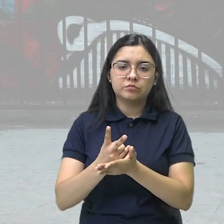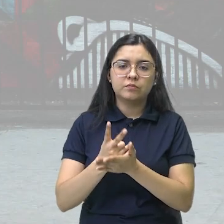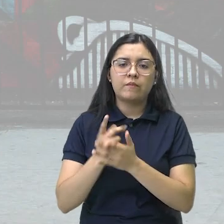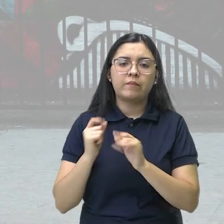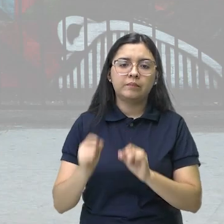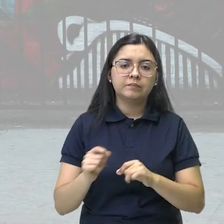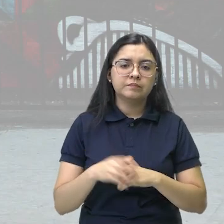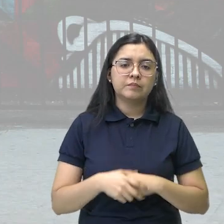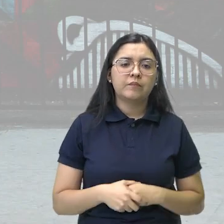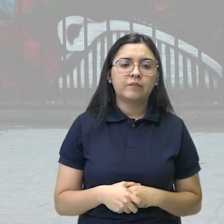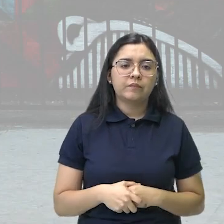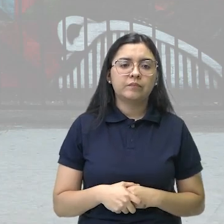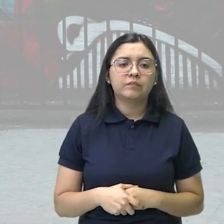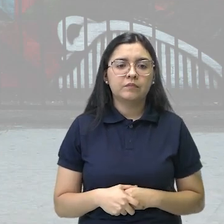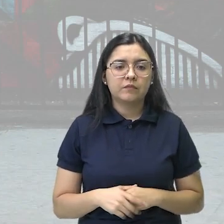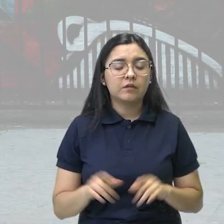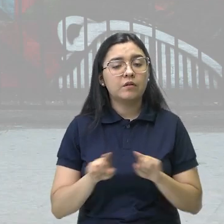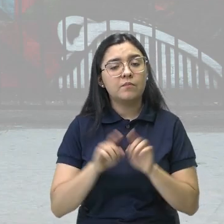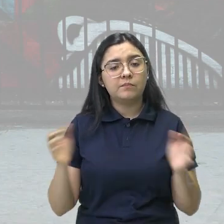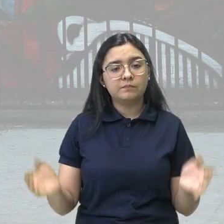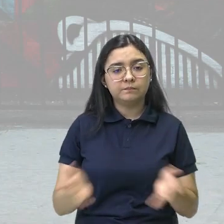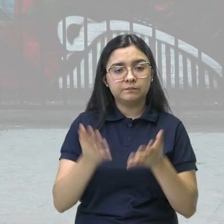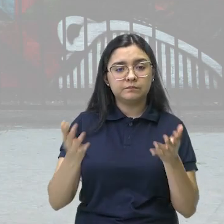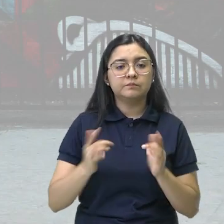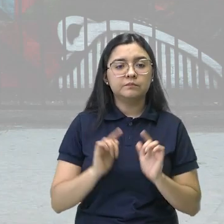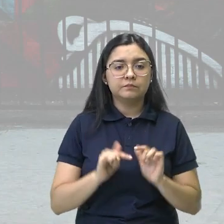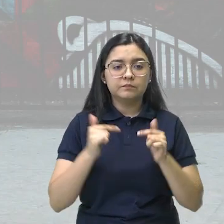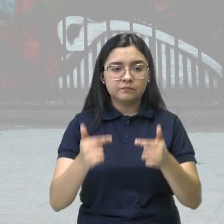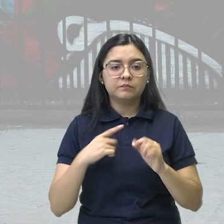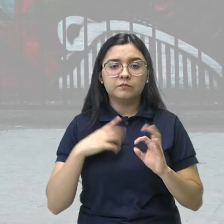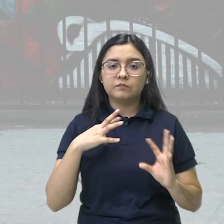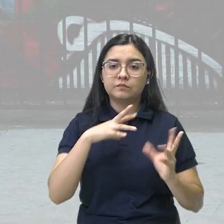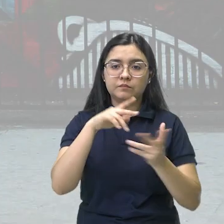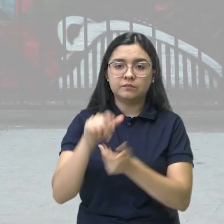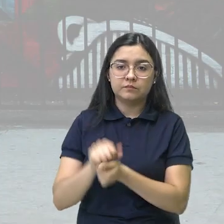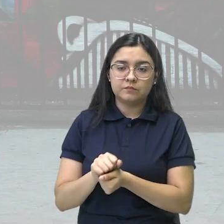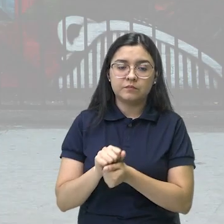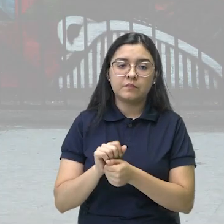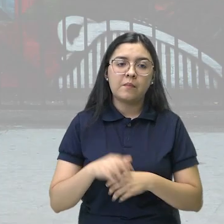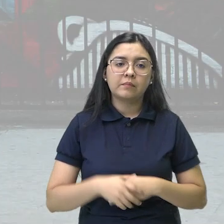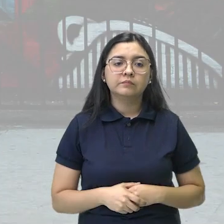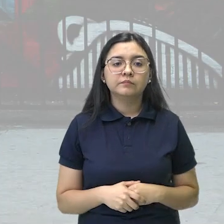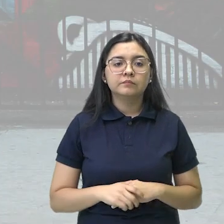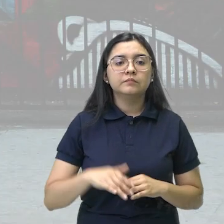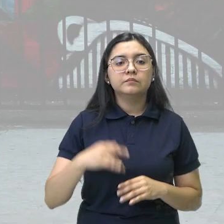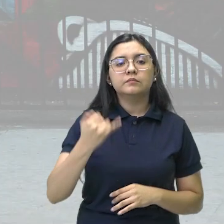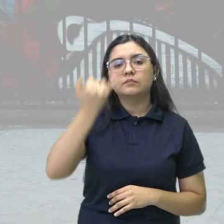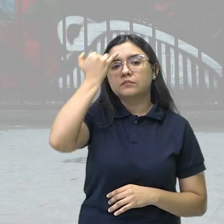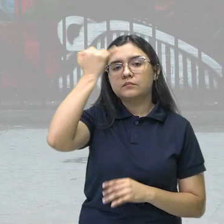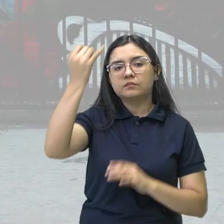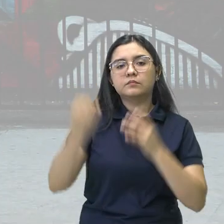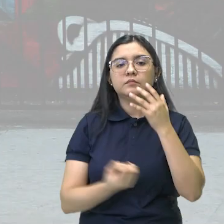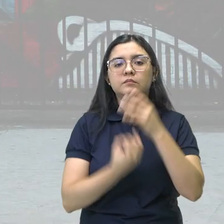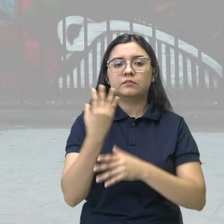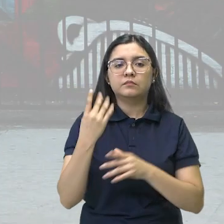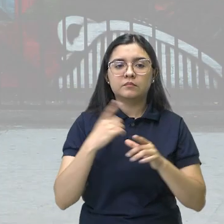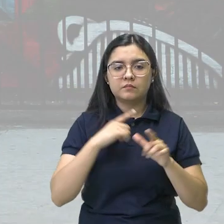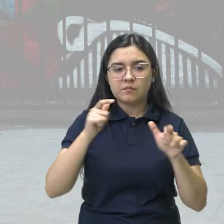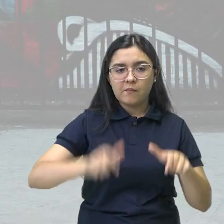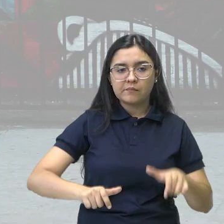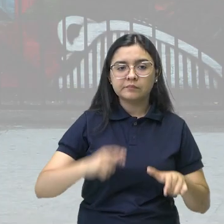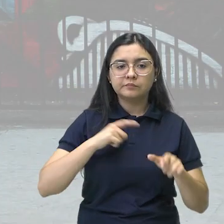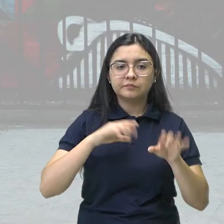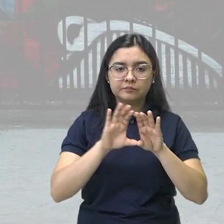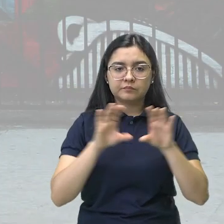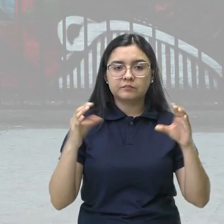moldar Wynwood e inspirar iniciativas semelhantes em todo o mundo. Ou seja, a ideia era criar um